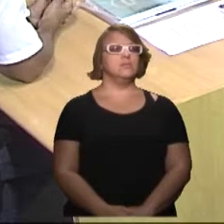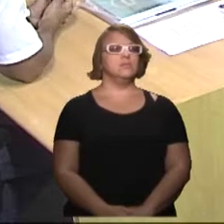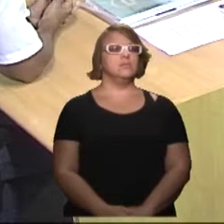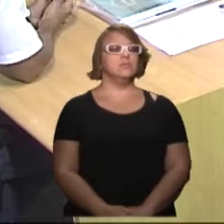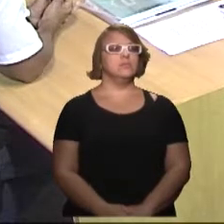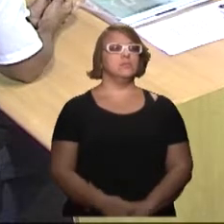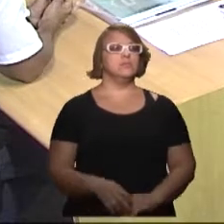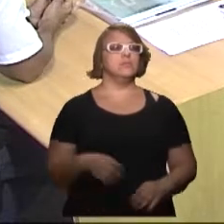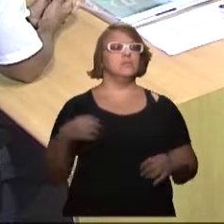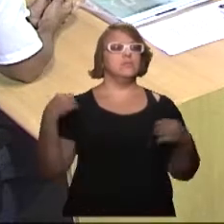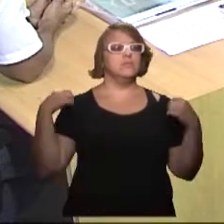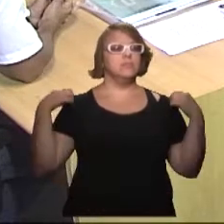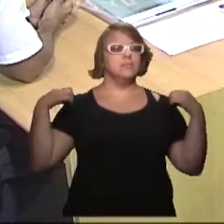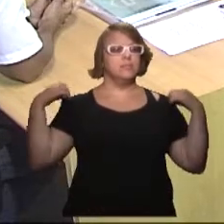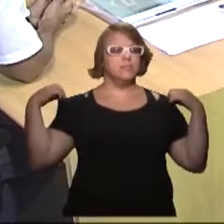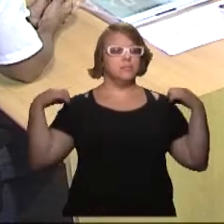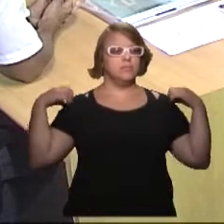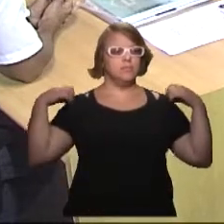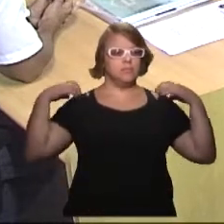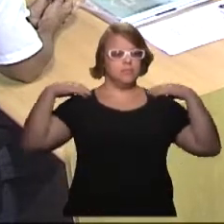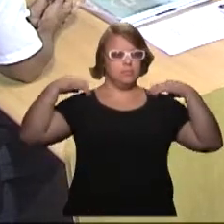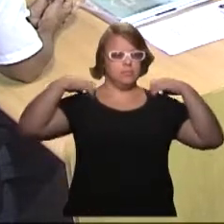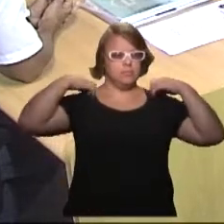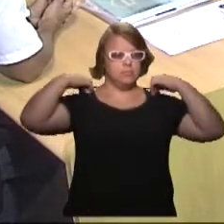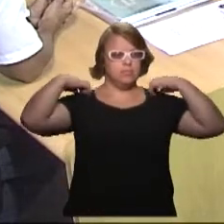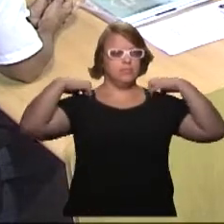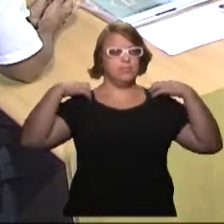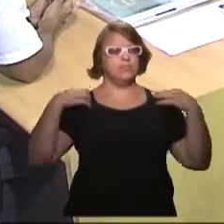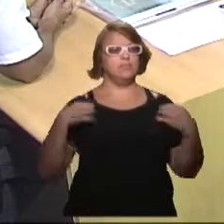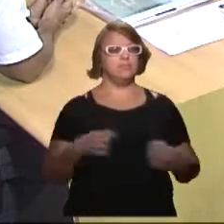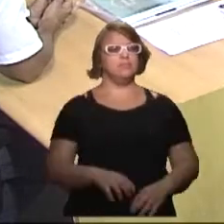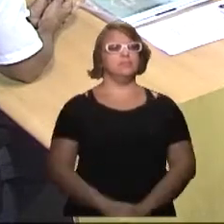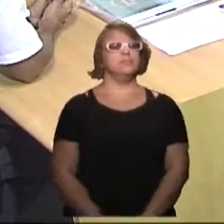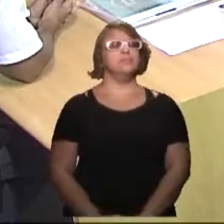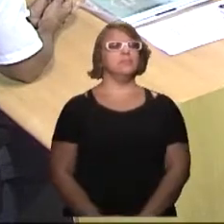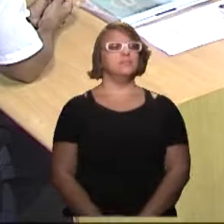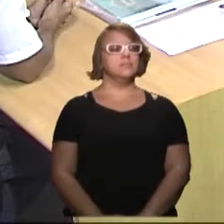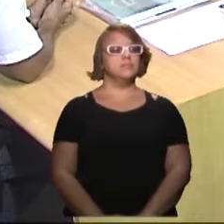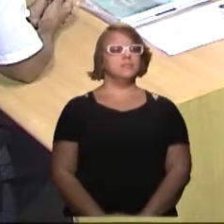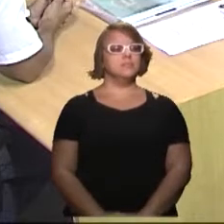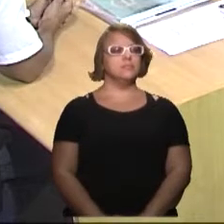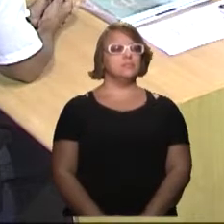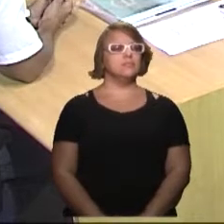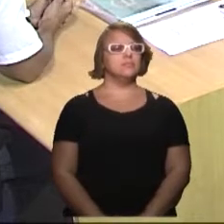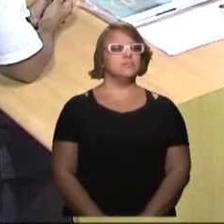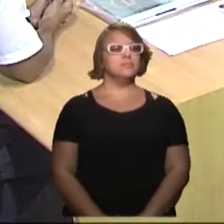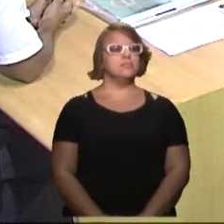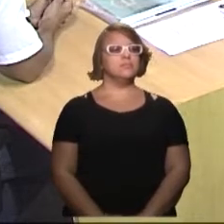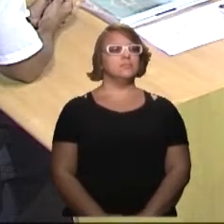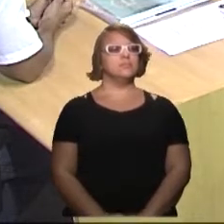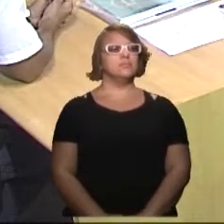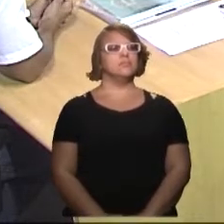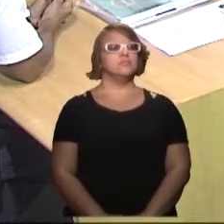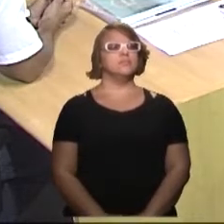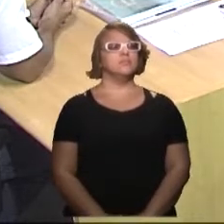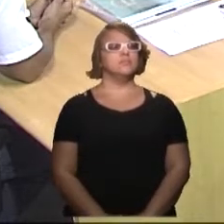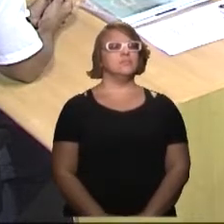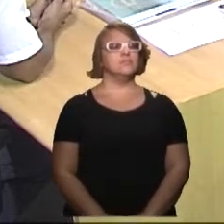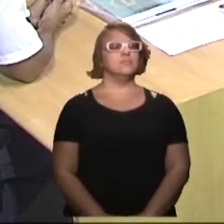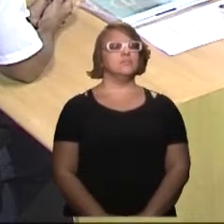Não. Não. Jofre Neto. Sim. Vereador Jofre Neto, sim. Vereador Pastor Nunes. Sim. Sim. Vereador